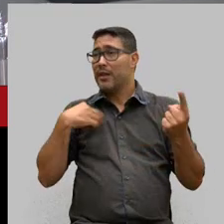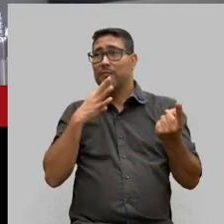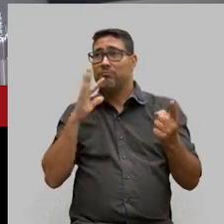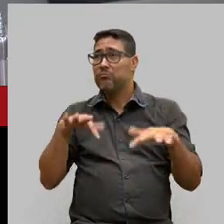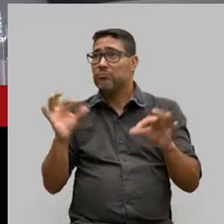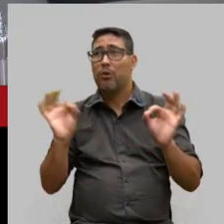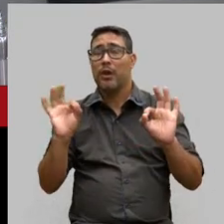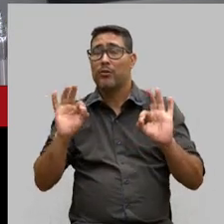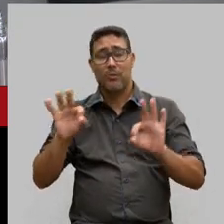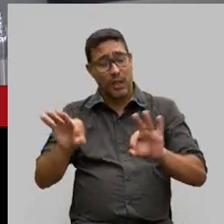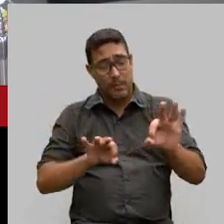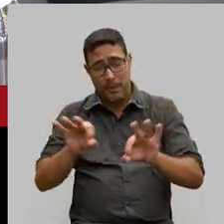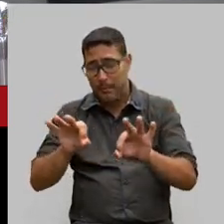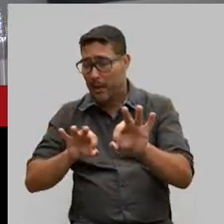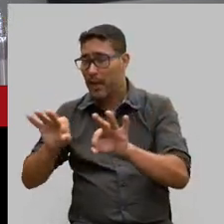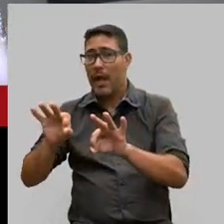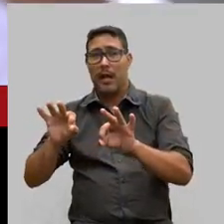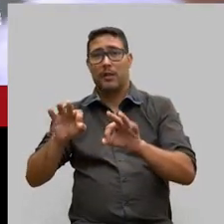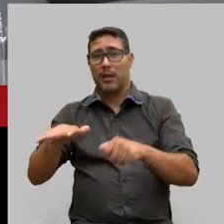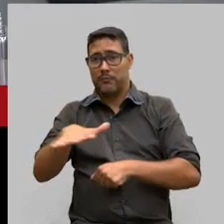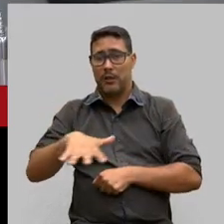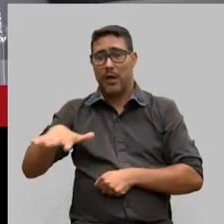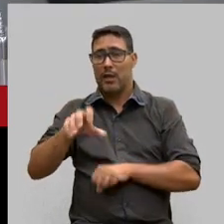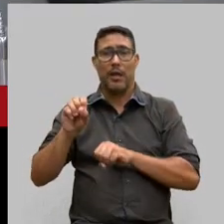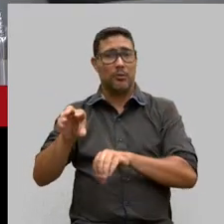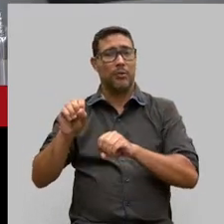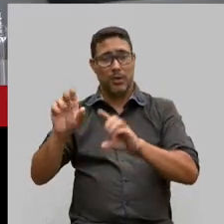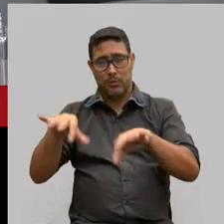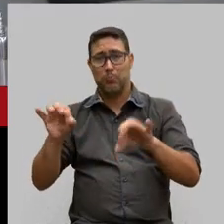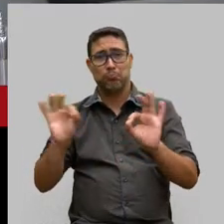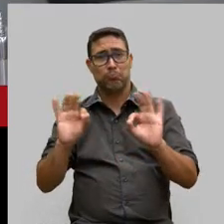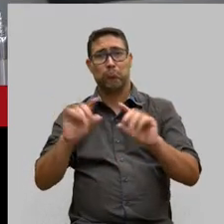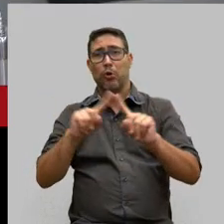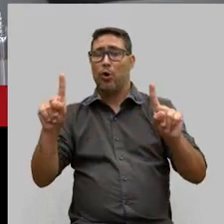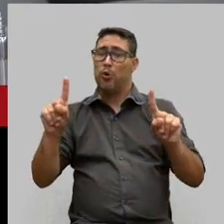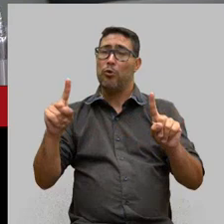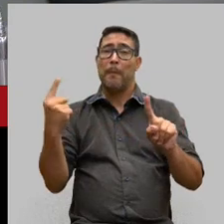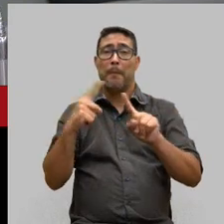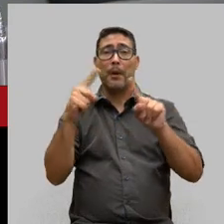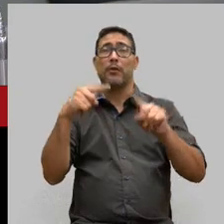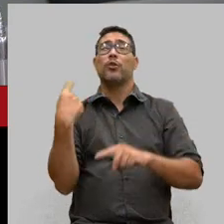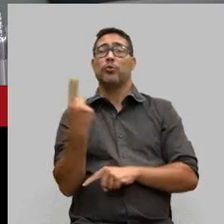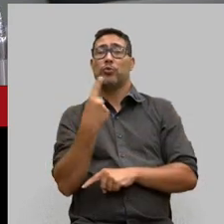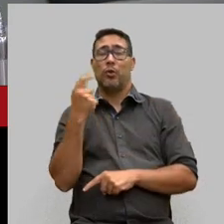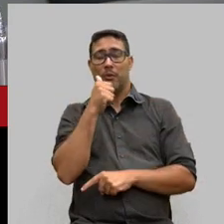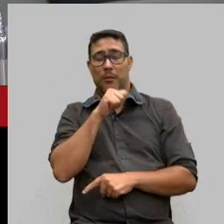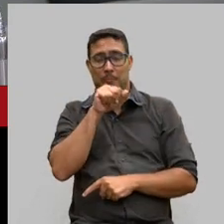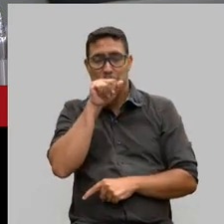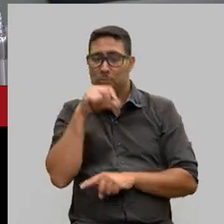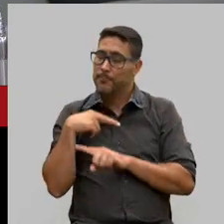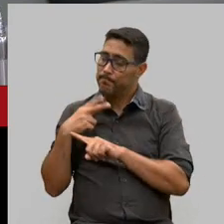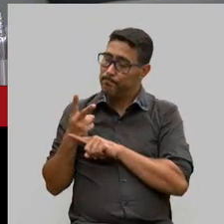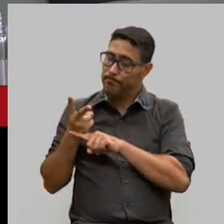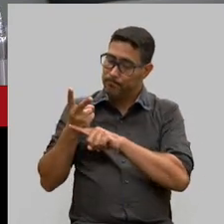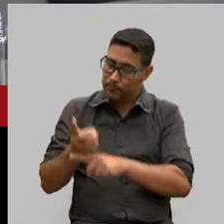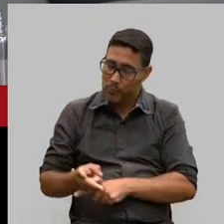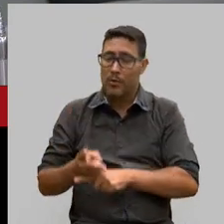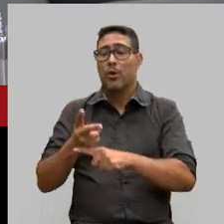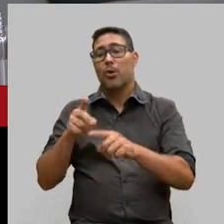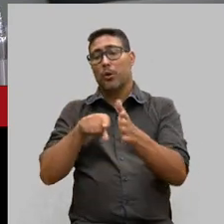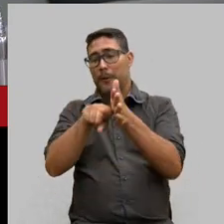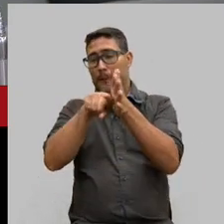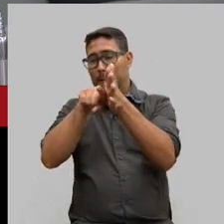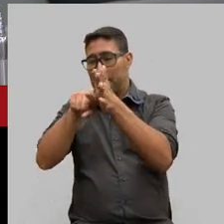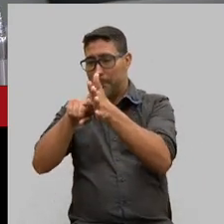preparada educacionalmente ou cientificamente para isso mas nós mães nos propomos a buscar conhecimento e estudo para cuidar